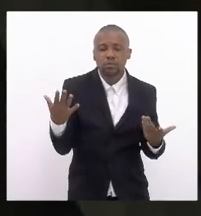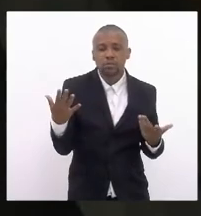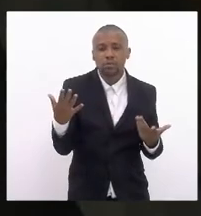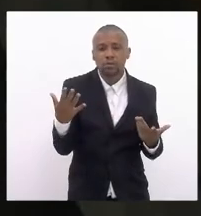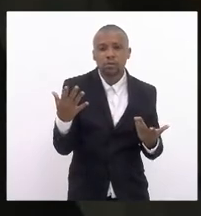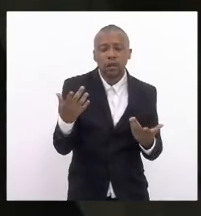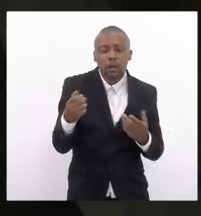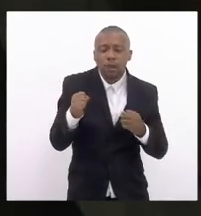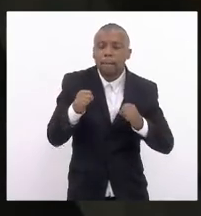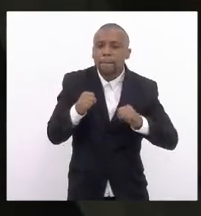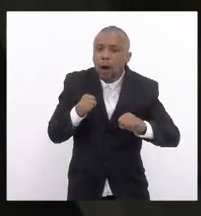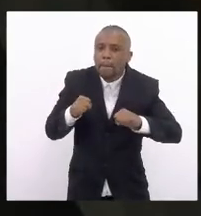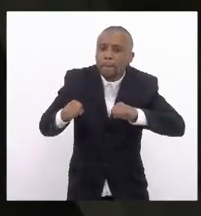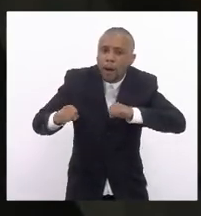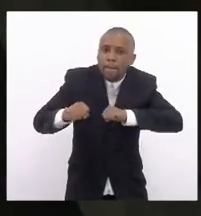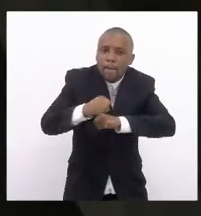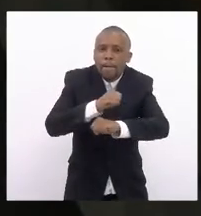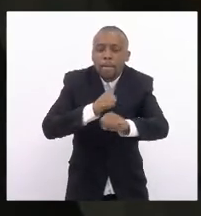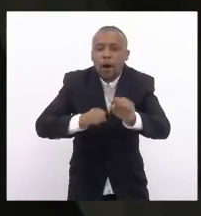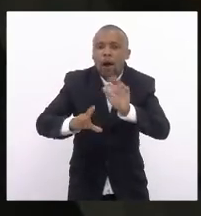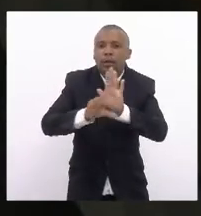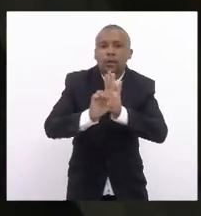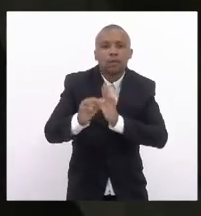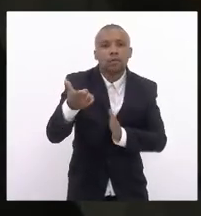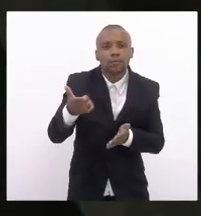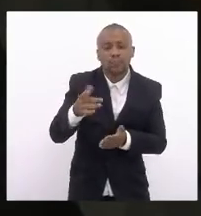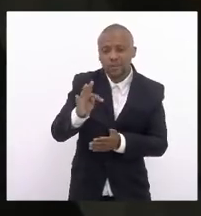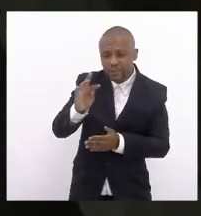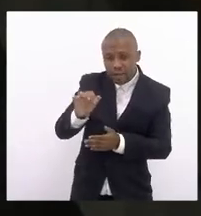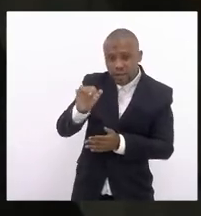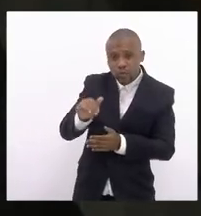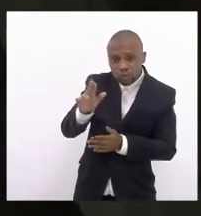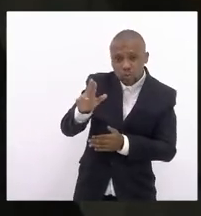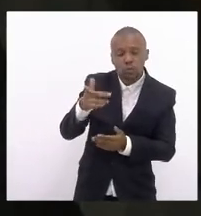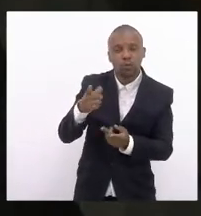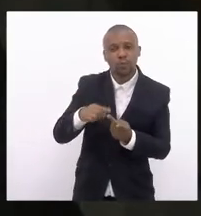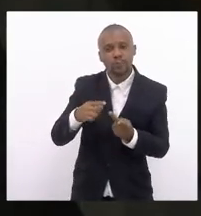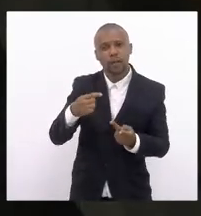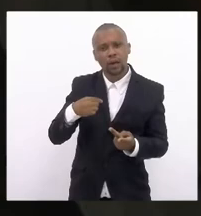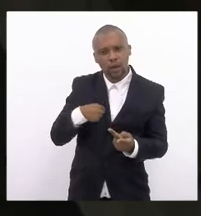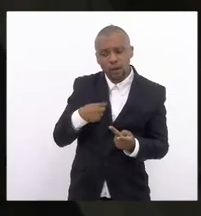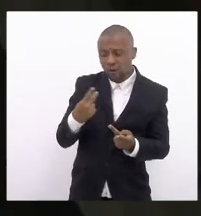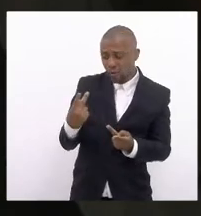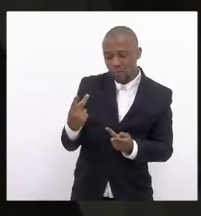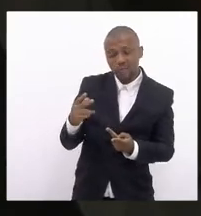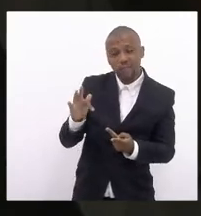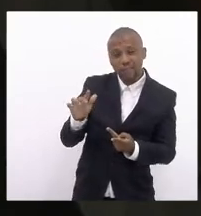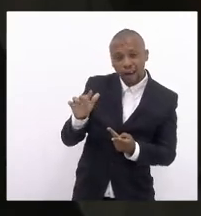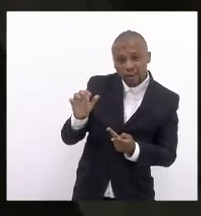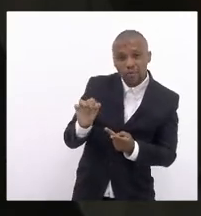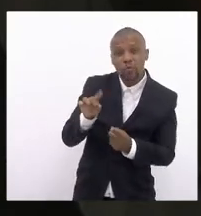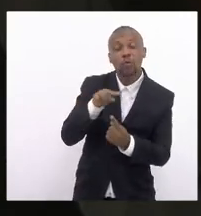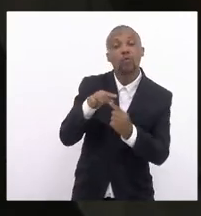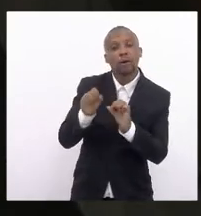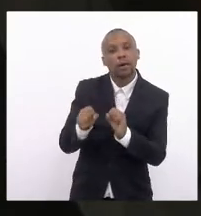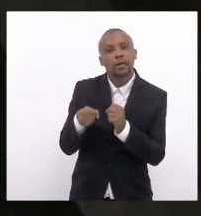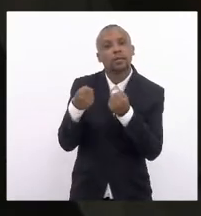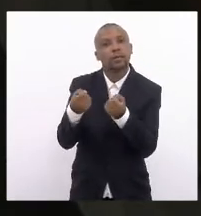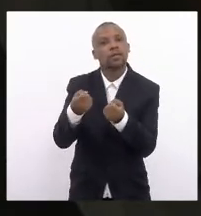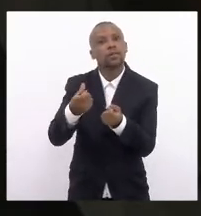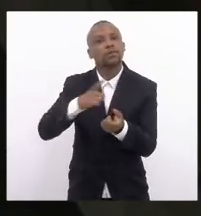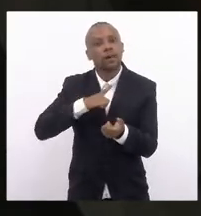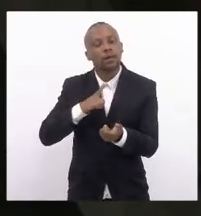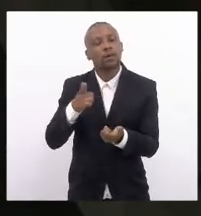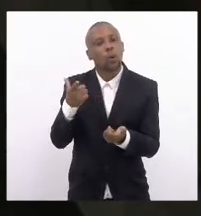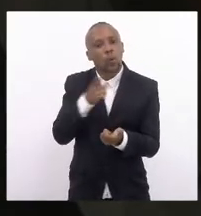nossa luta da legislatura passada, a Tia Ju participou, a Rejane participou, eu e Flávio também e outros, para garantir que os professores ficassem com a sua matrícula numa